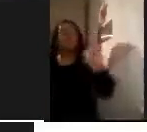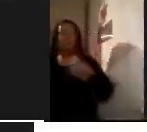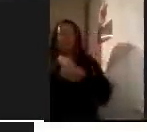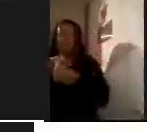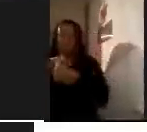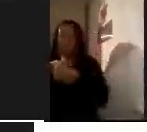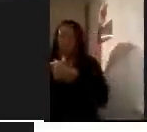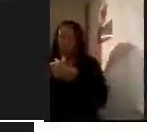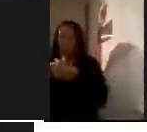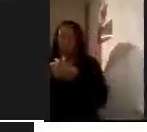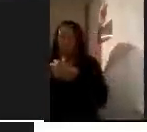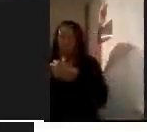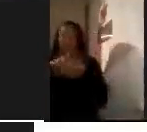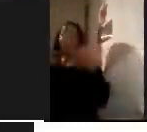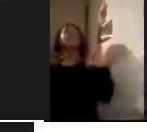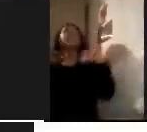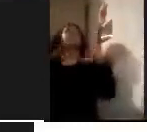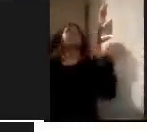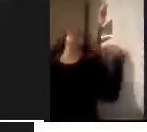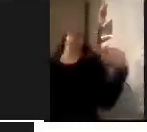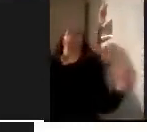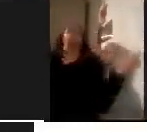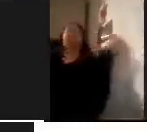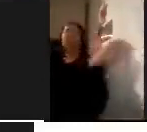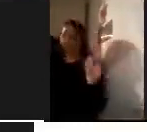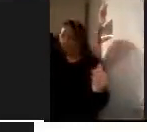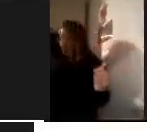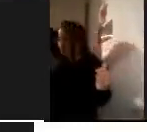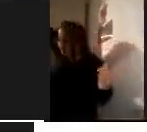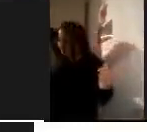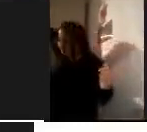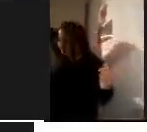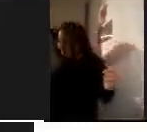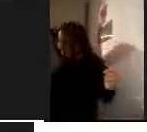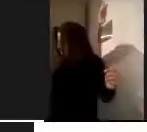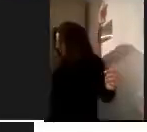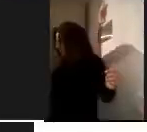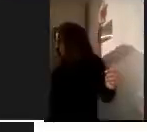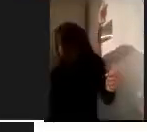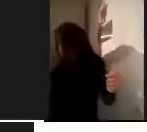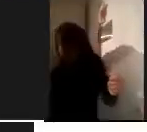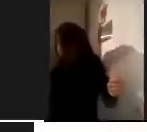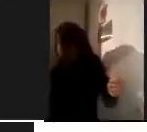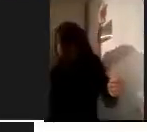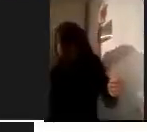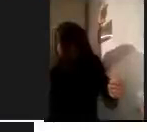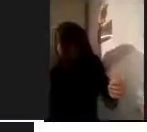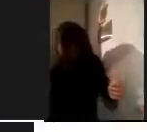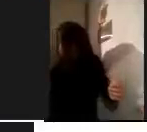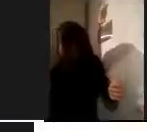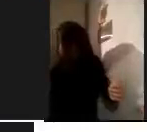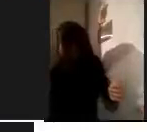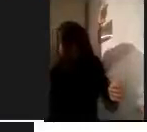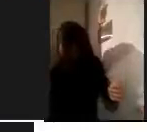fazer sozinha, porque é difícil, né? Porque por mais que você tenha ali a noção, alguém ou uma outra